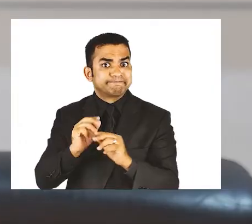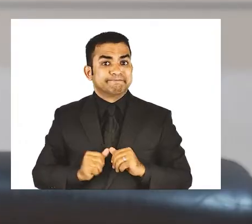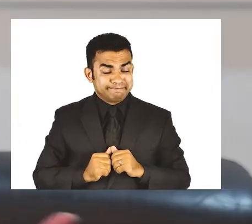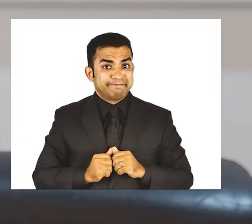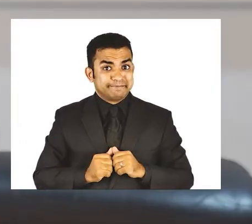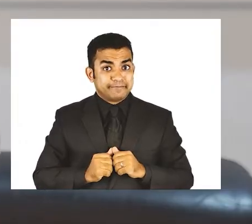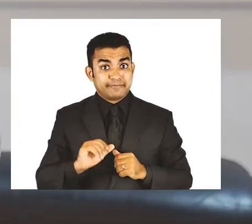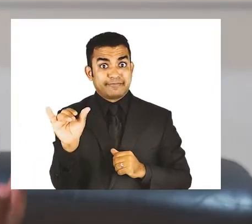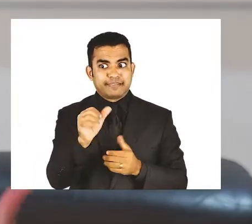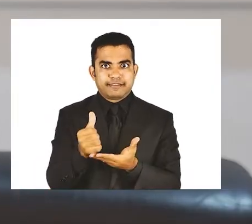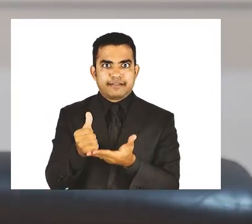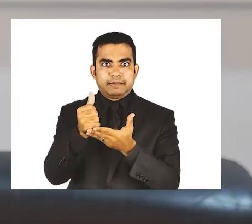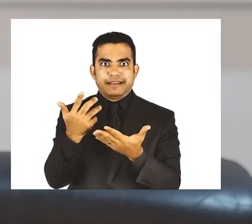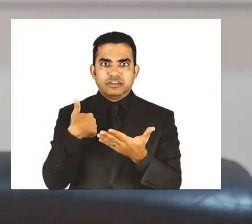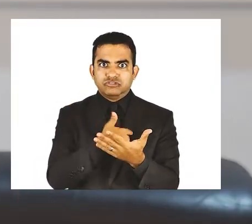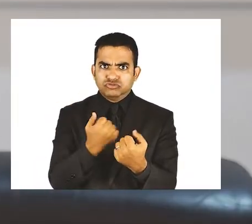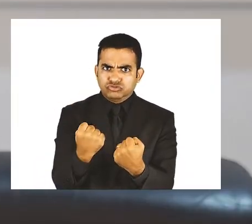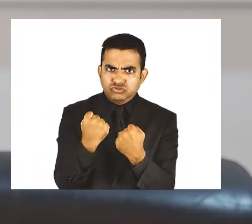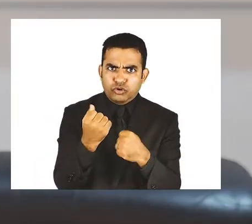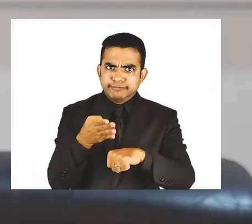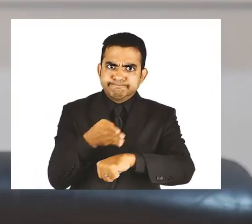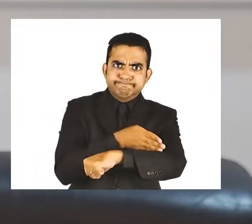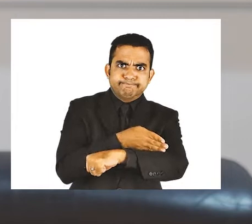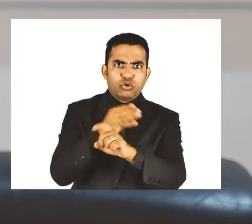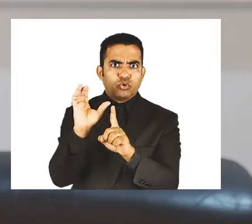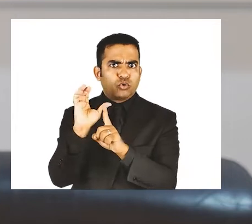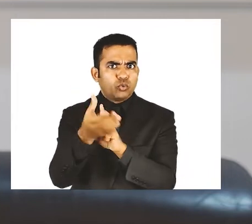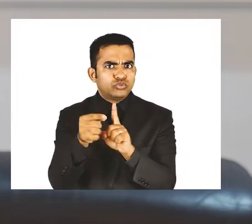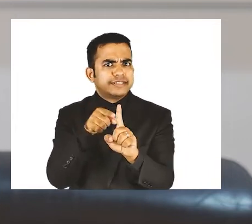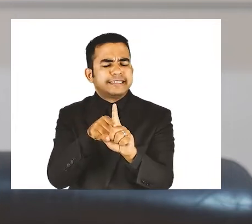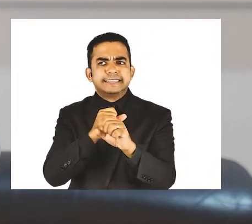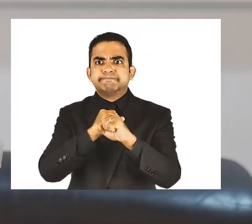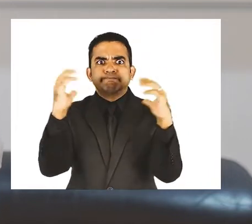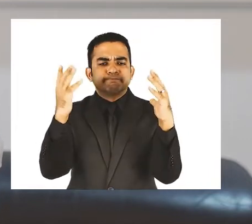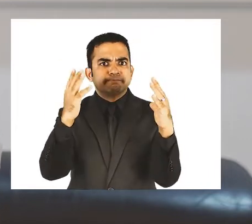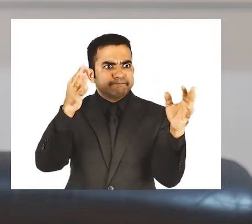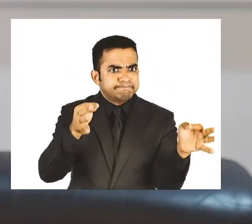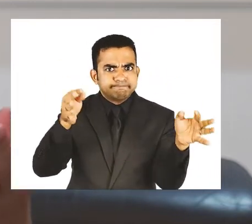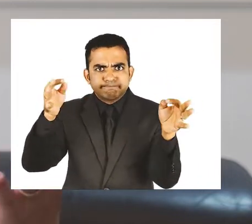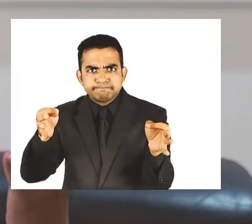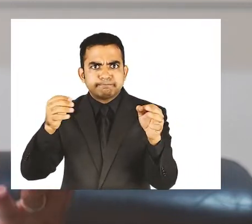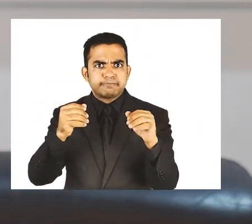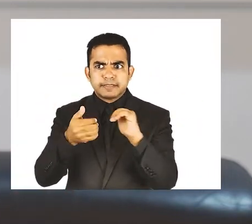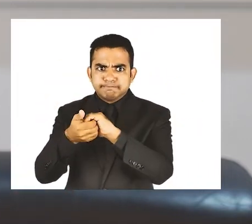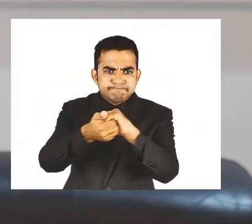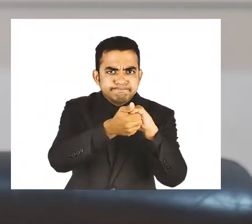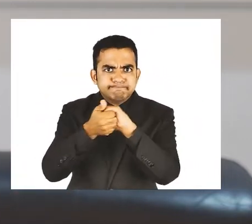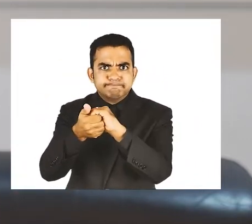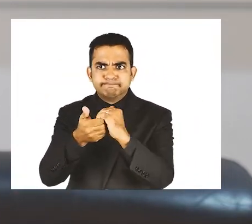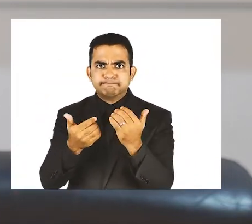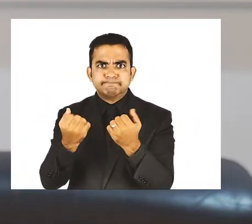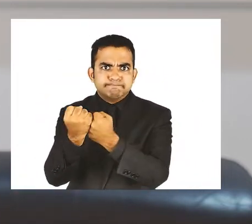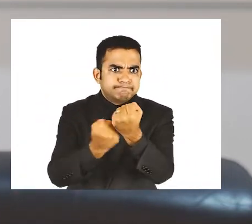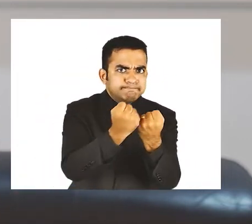Além disso, nos permite fortalecer uma cultura baseada na toma de decisões conjuntas